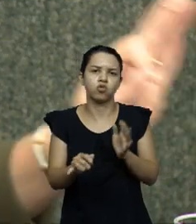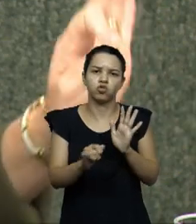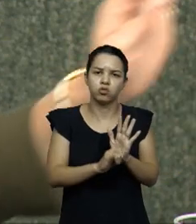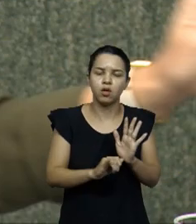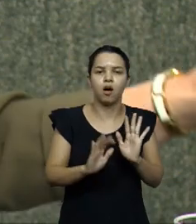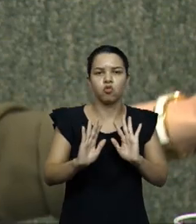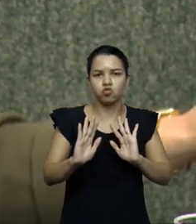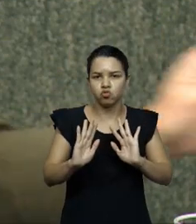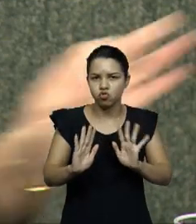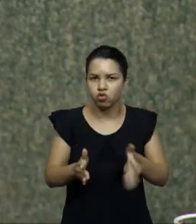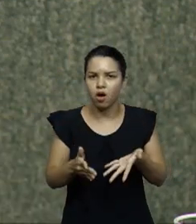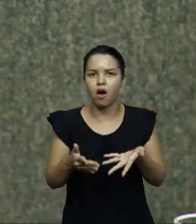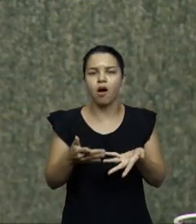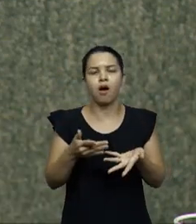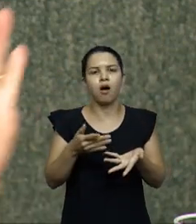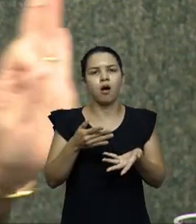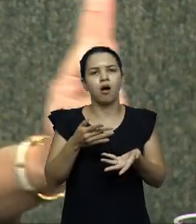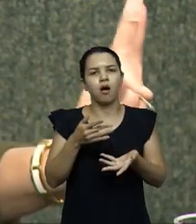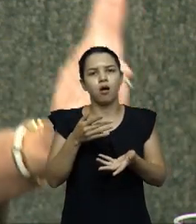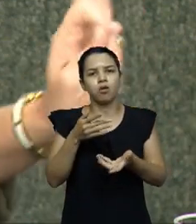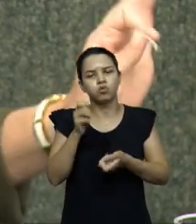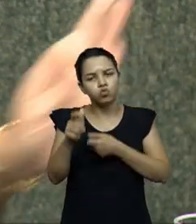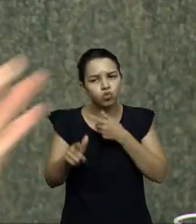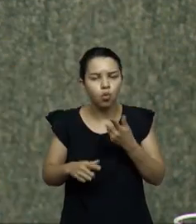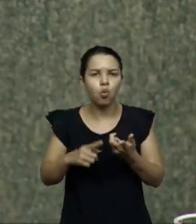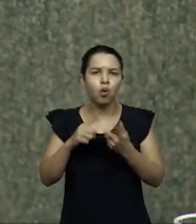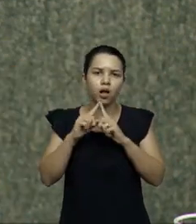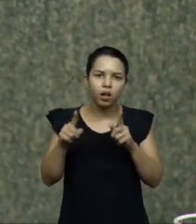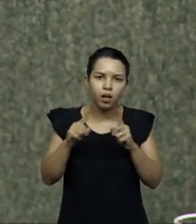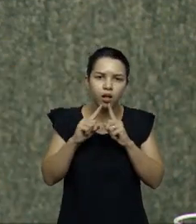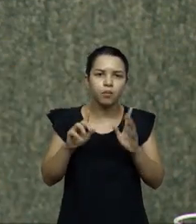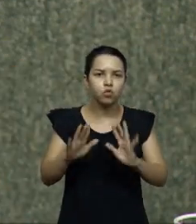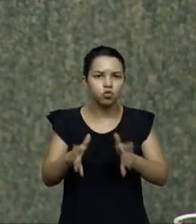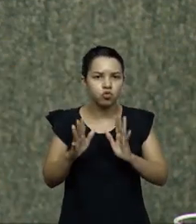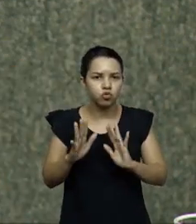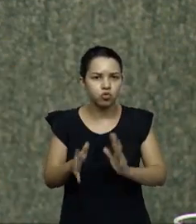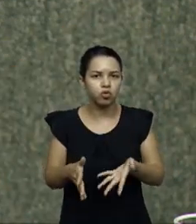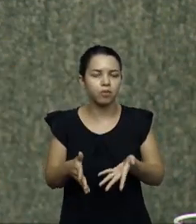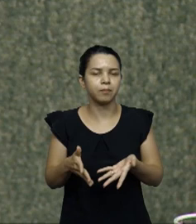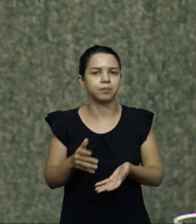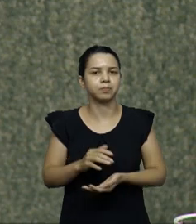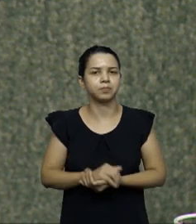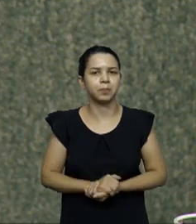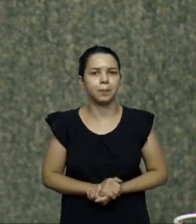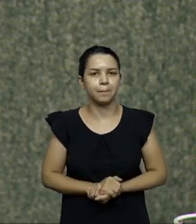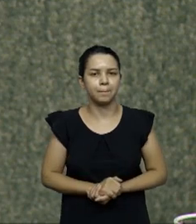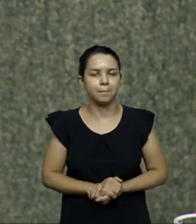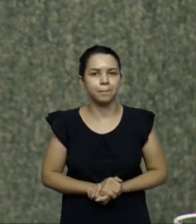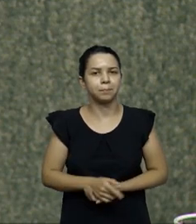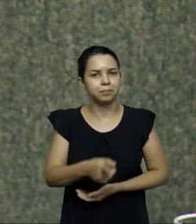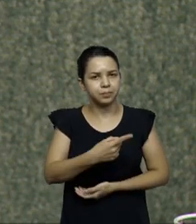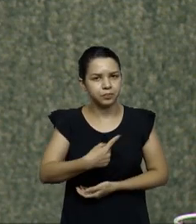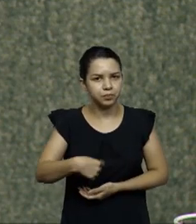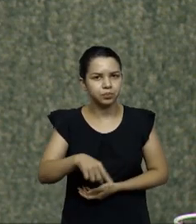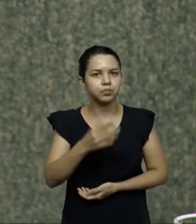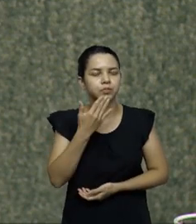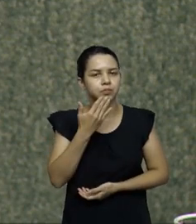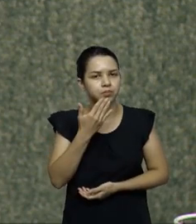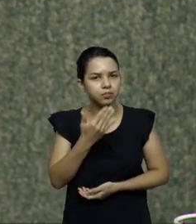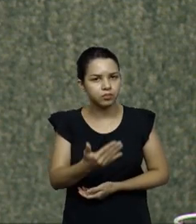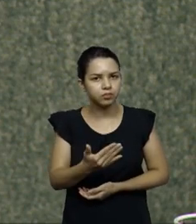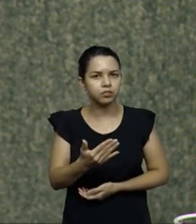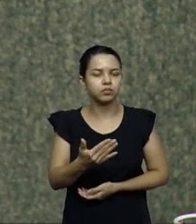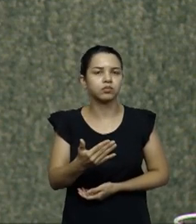cinto e vai falar o quanto que chamou né vai estar na sua no seu Gabi fala nós fizemos um pedido para